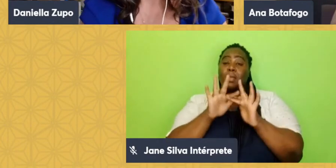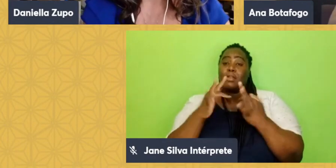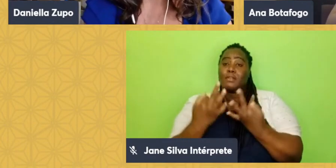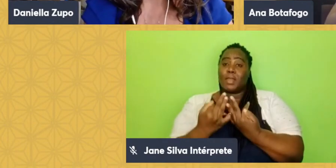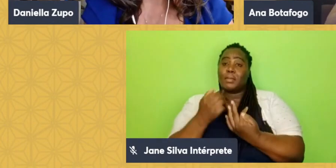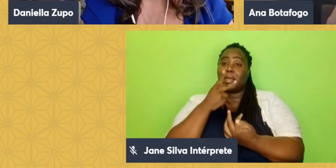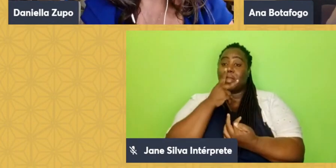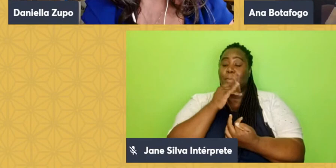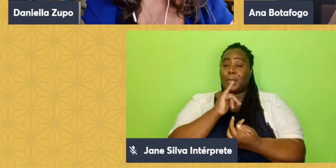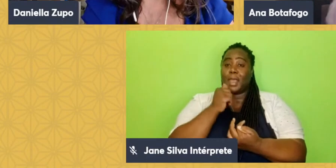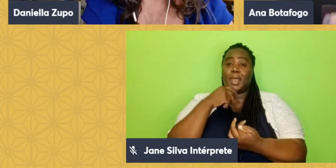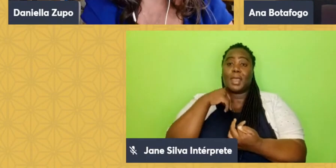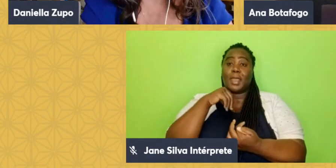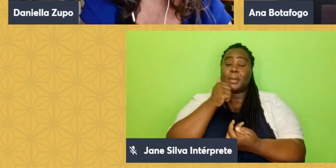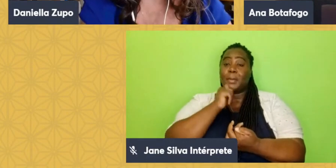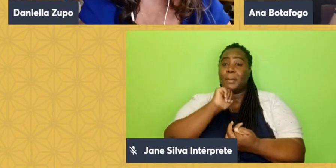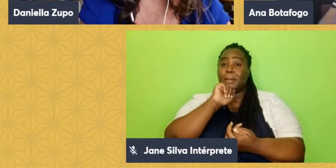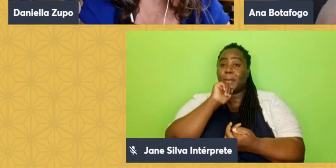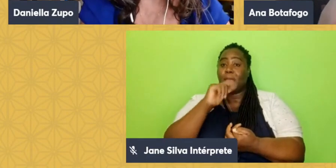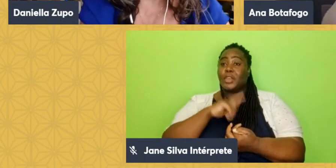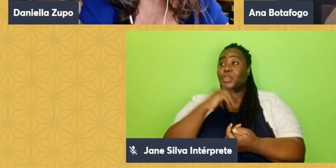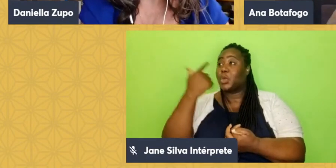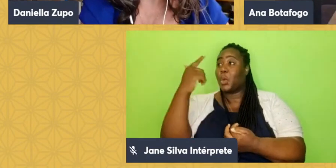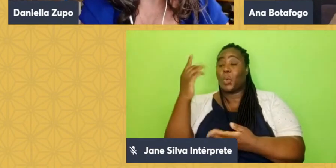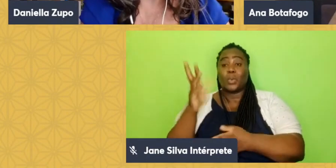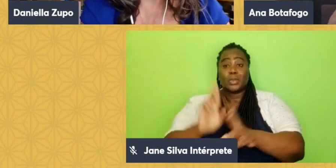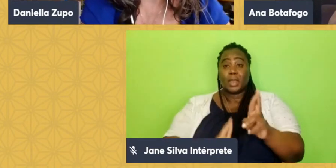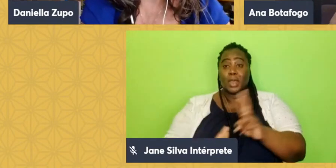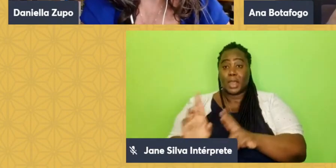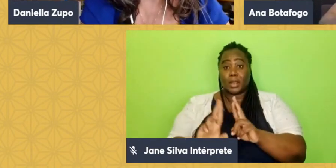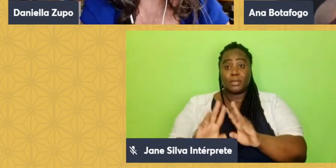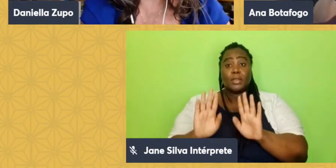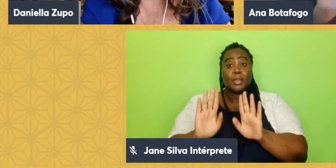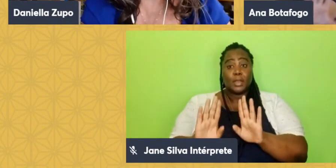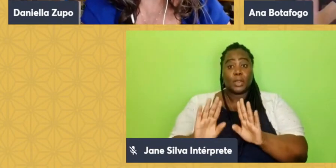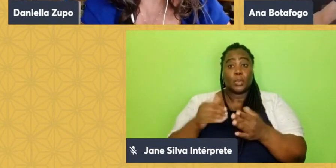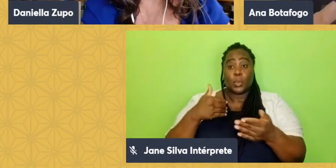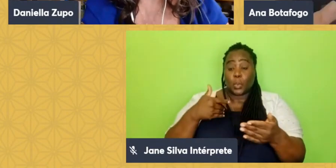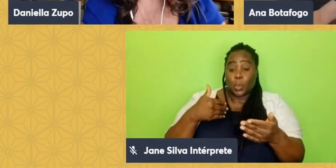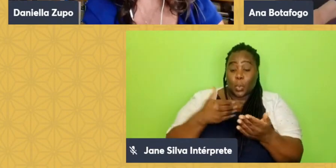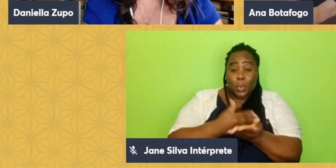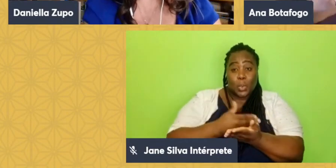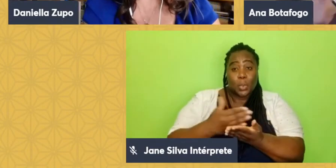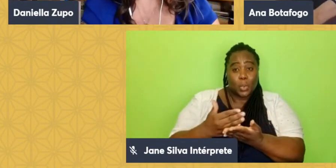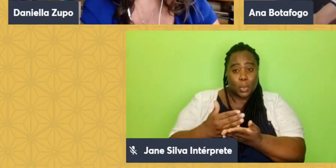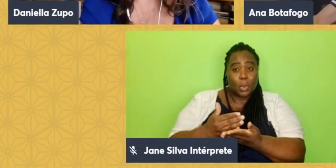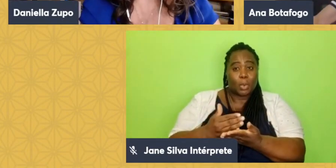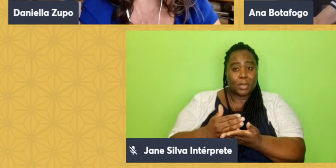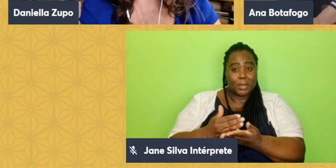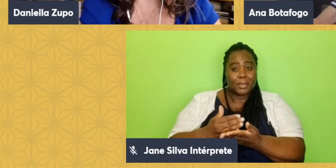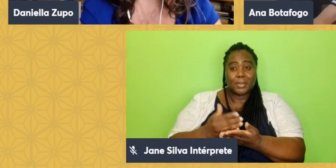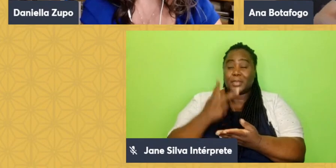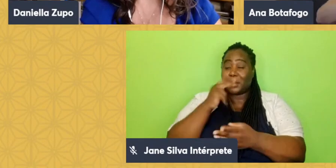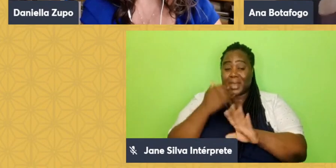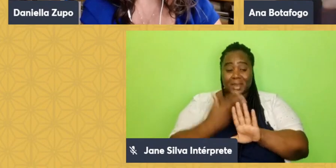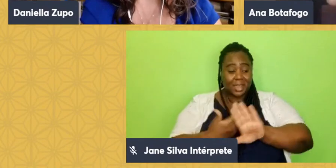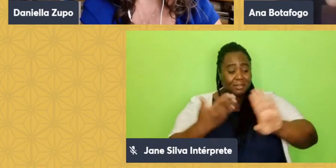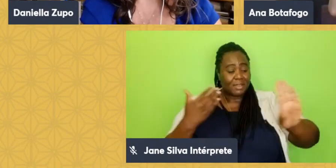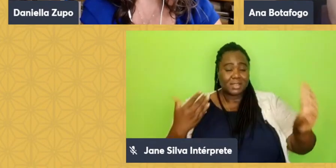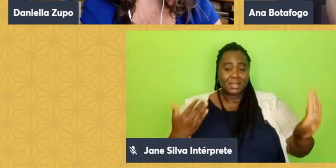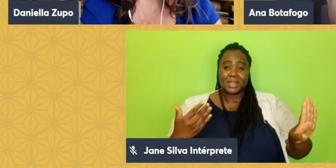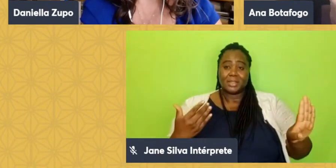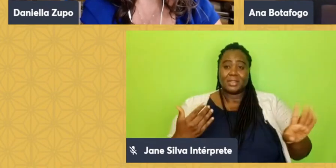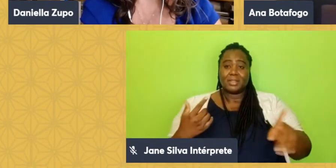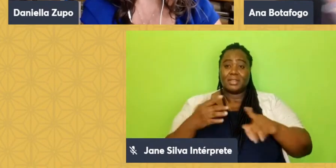então a gente tinha um outro tipo de relacionamento apesar de no começo ser até é distante né porque